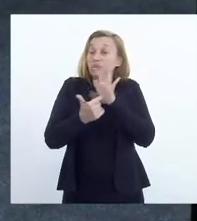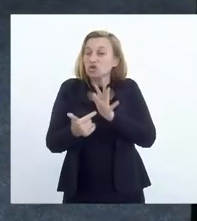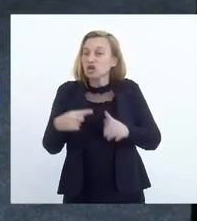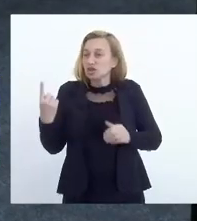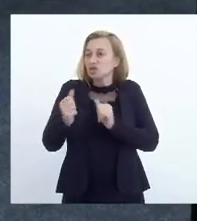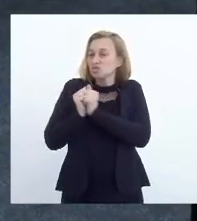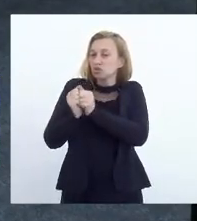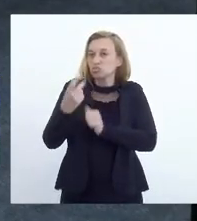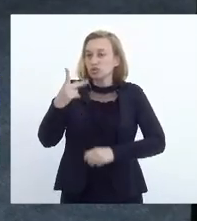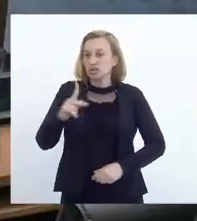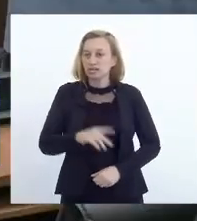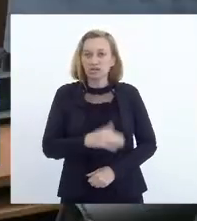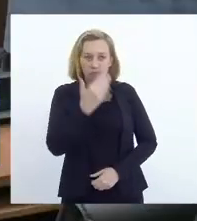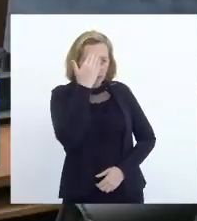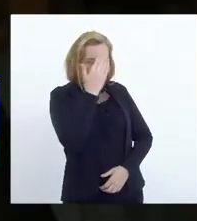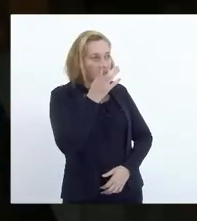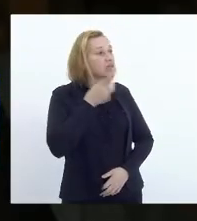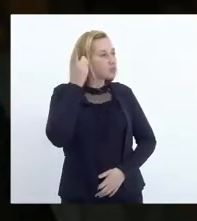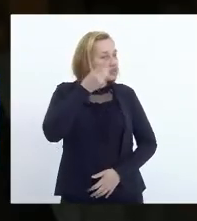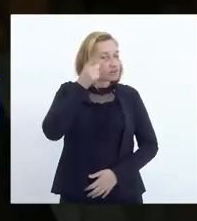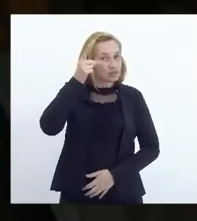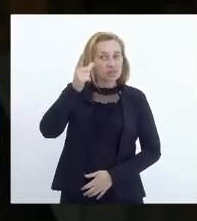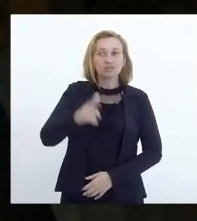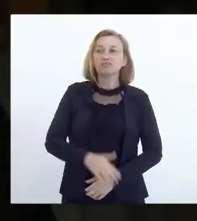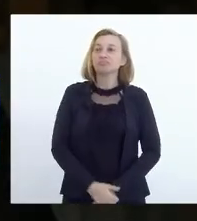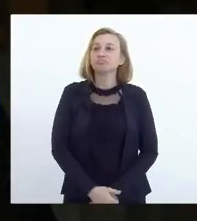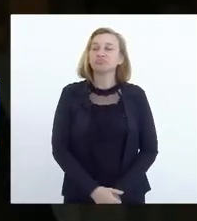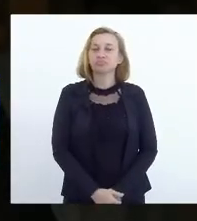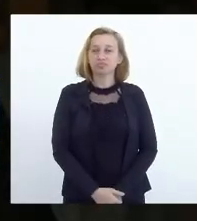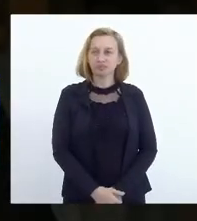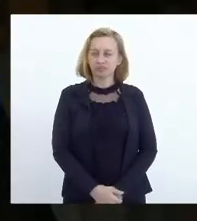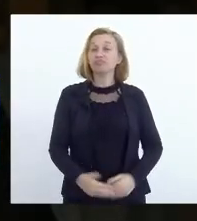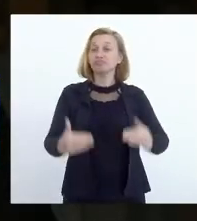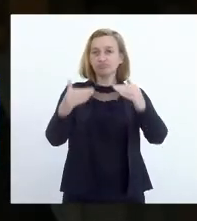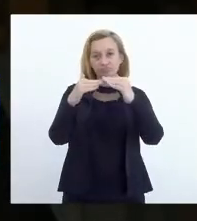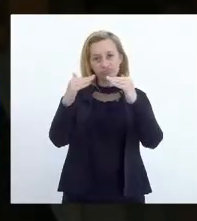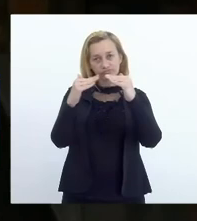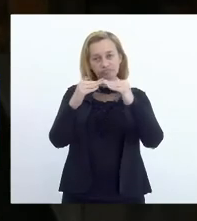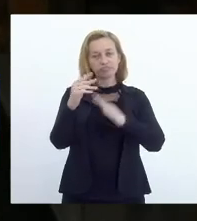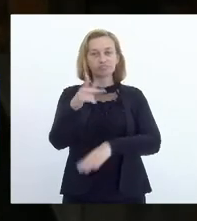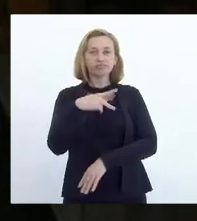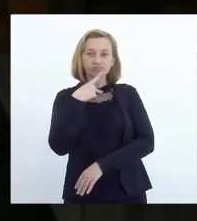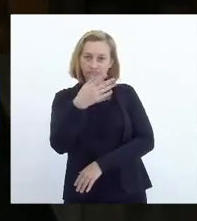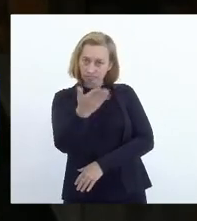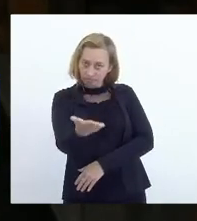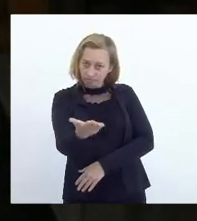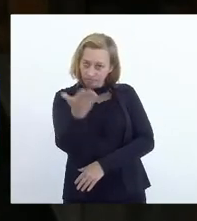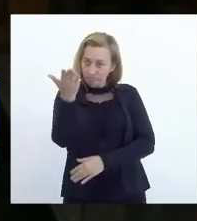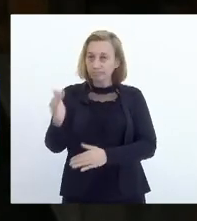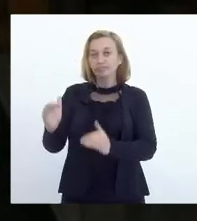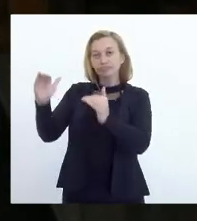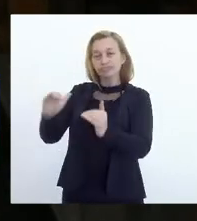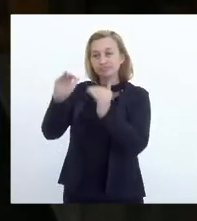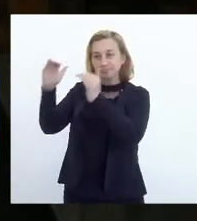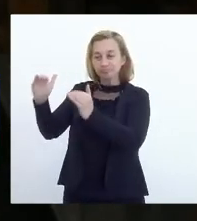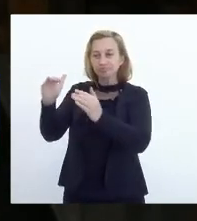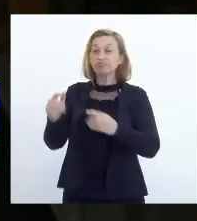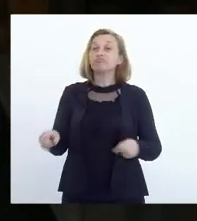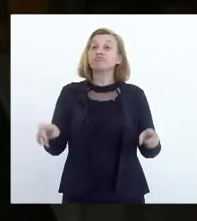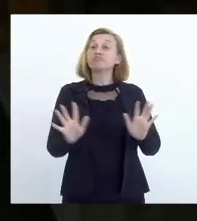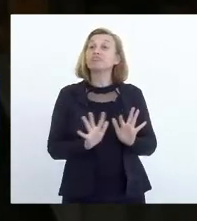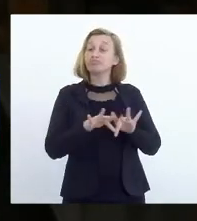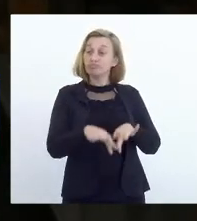deles. Obrigado, deputada Lucinha. Concordo muito com as palavras de Vossa Excelência. E eu